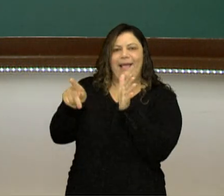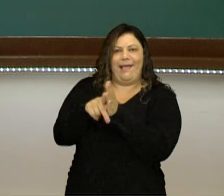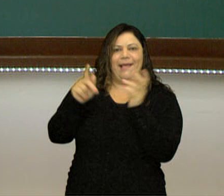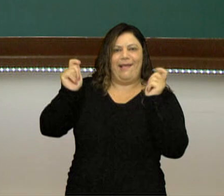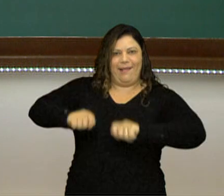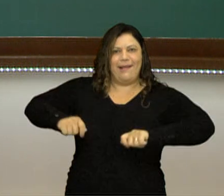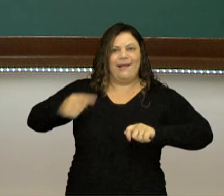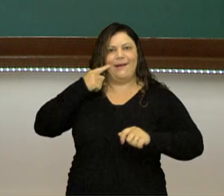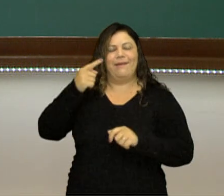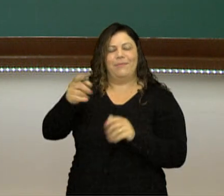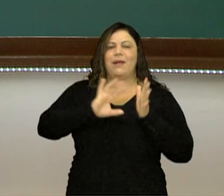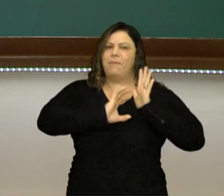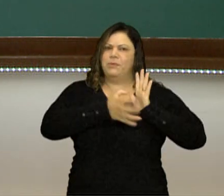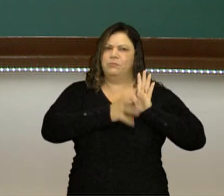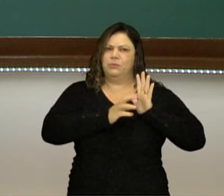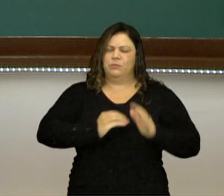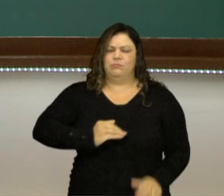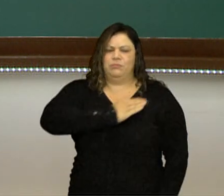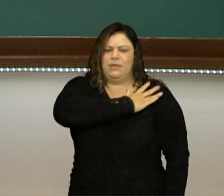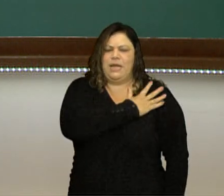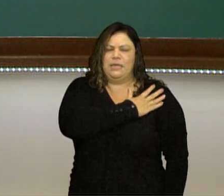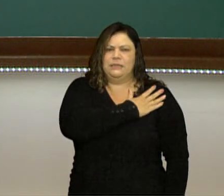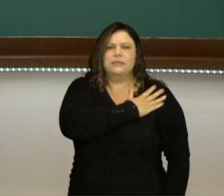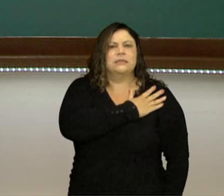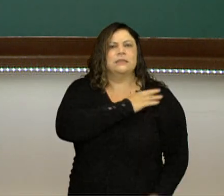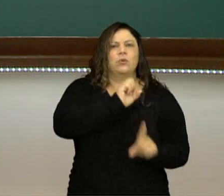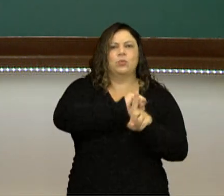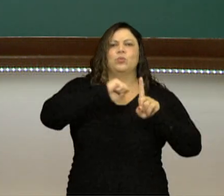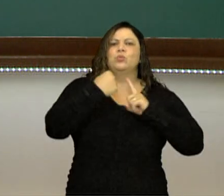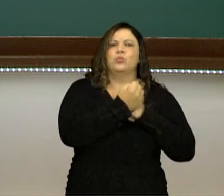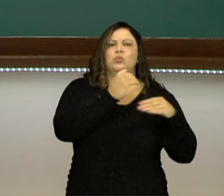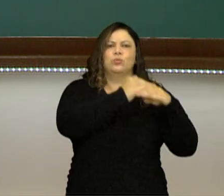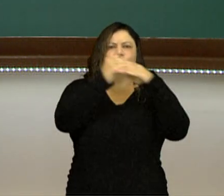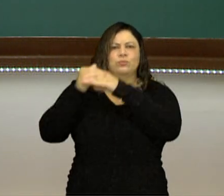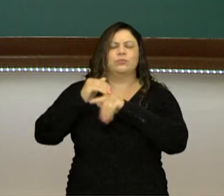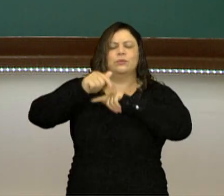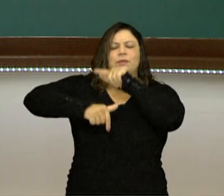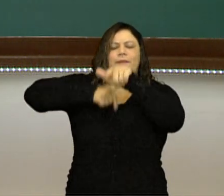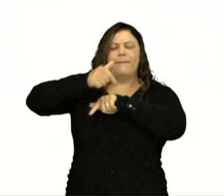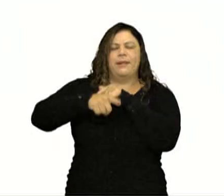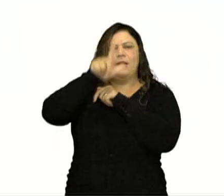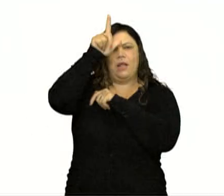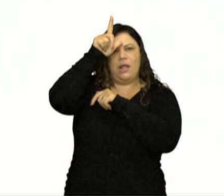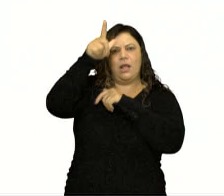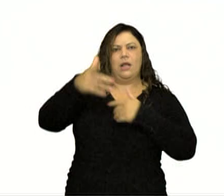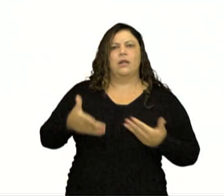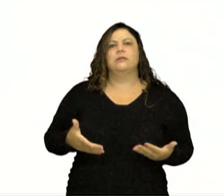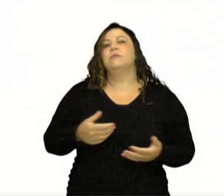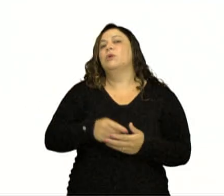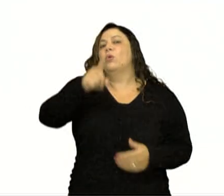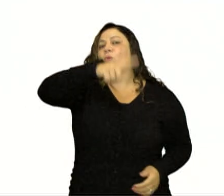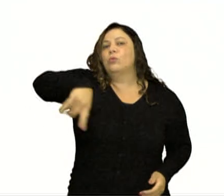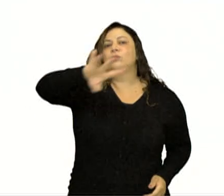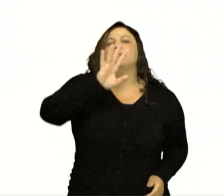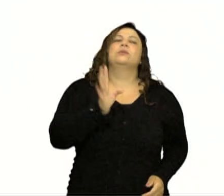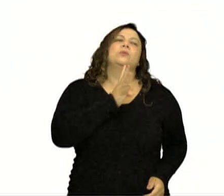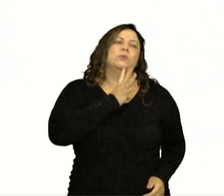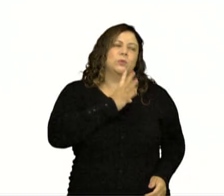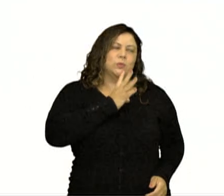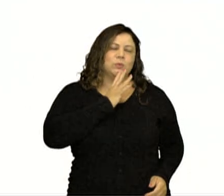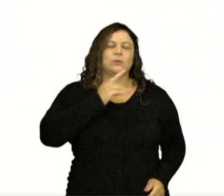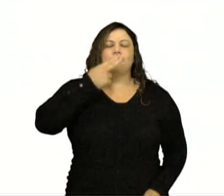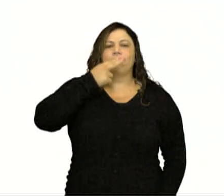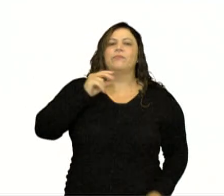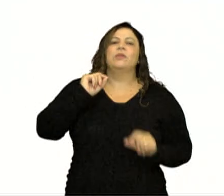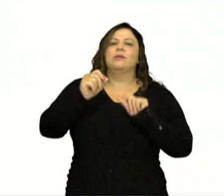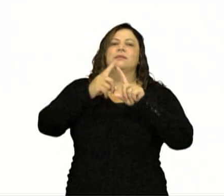partido para Partido Nacional Socialista dos Trabalhadores Alemães. Ou, como vocês conhecem, Partido Nazista.